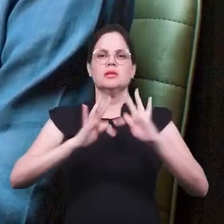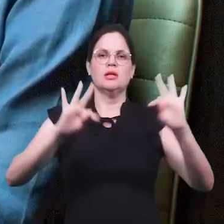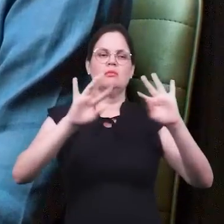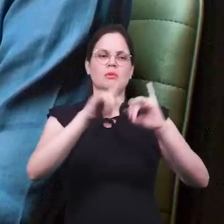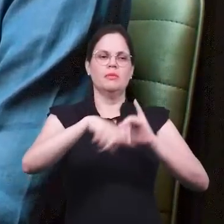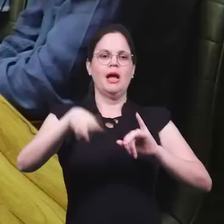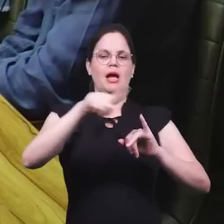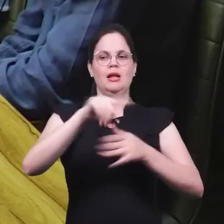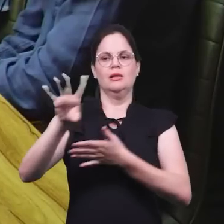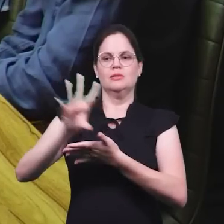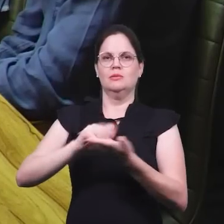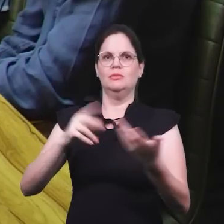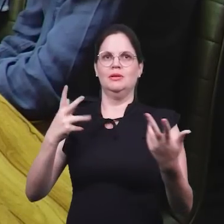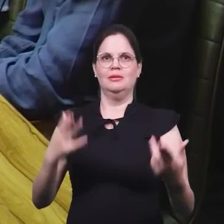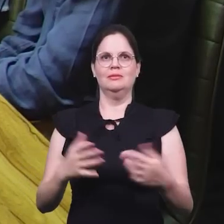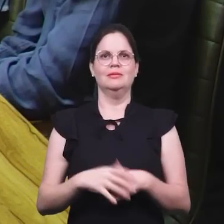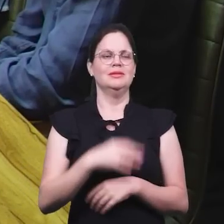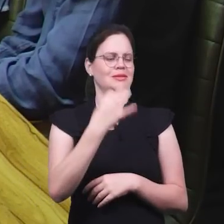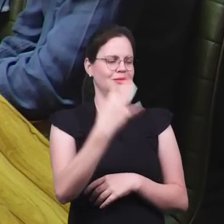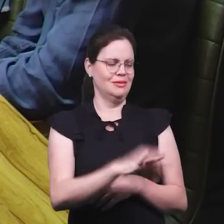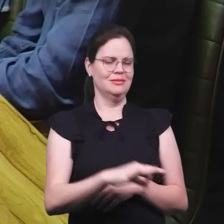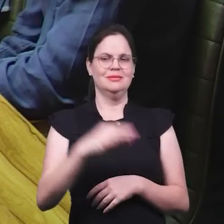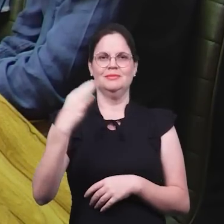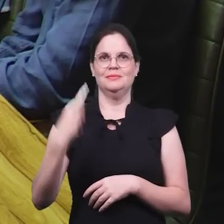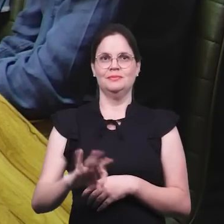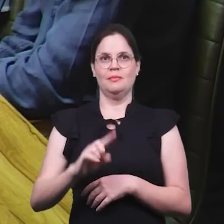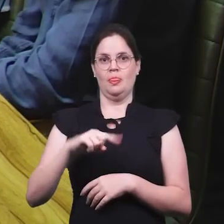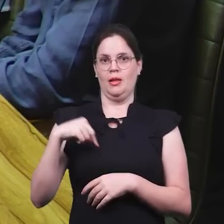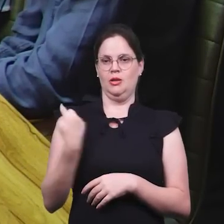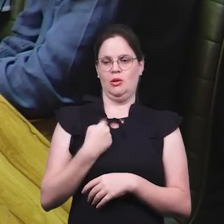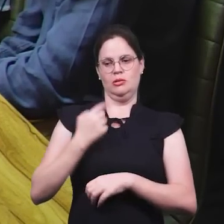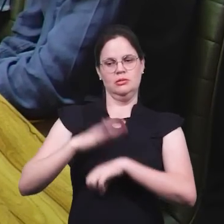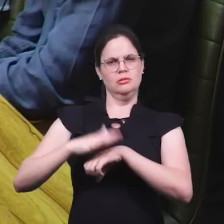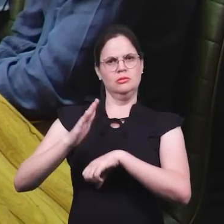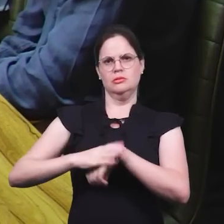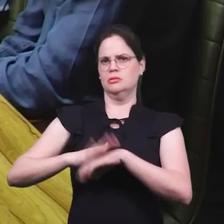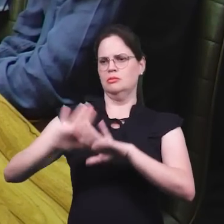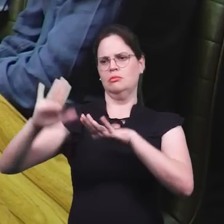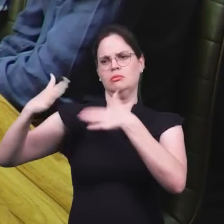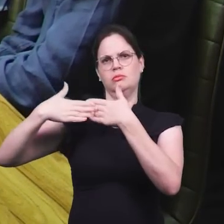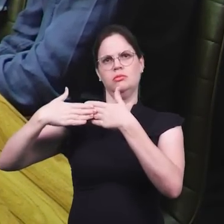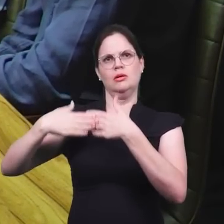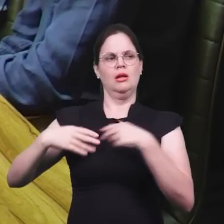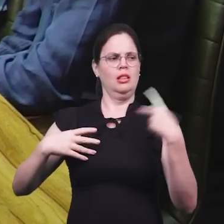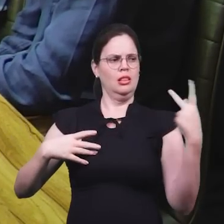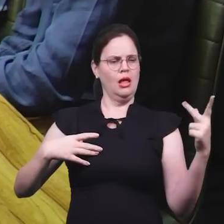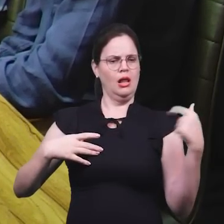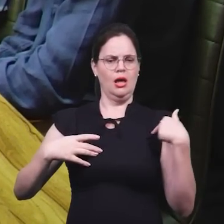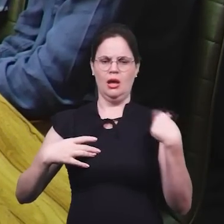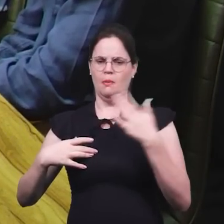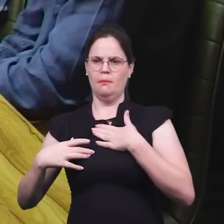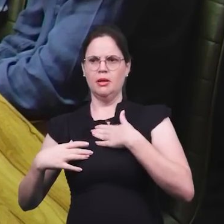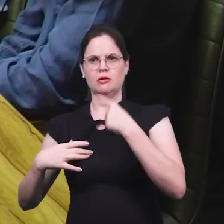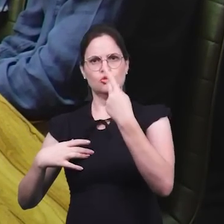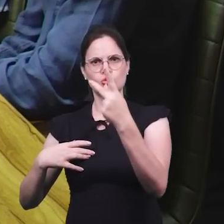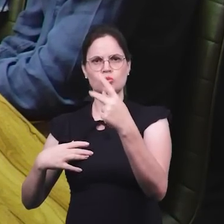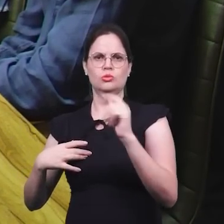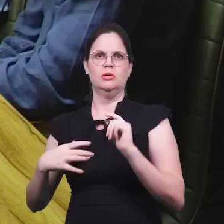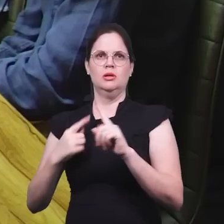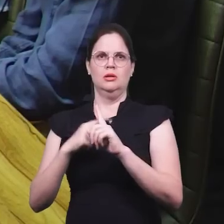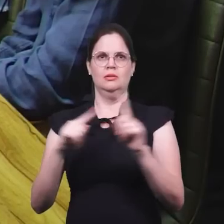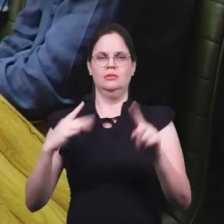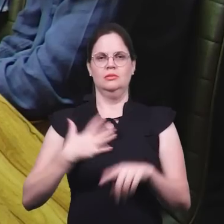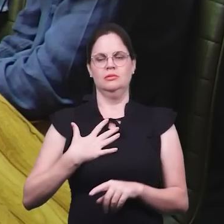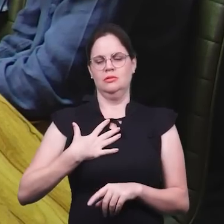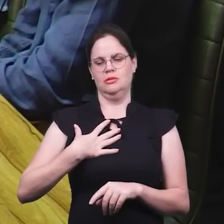Senhor. Exatamente isso, Tainá. Nós temos as nossas experiências, a Vanessa tem a dela, só que os nossos